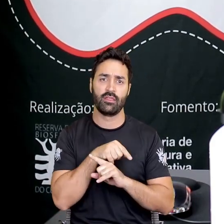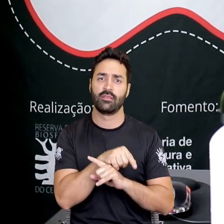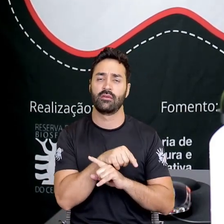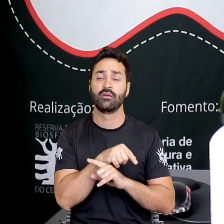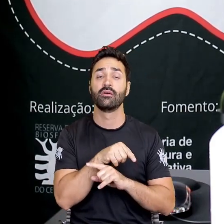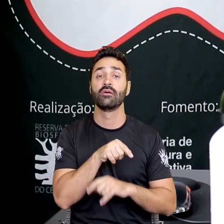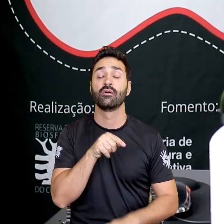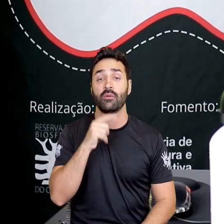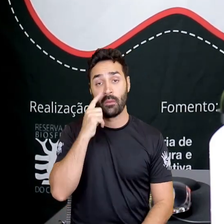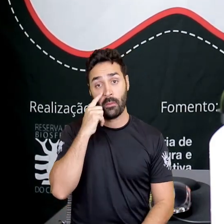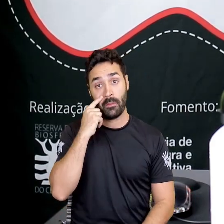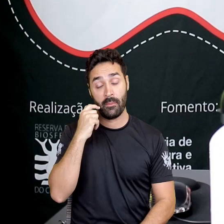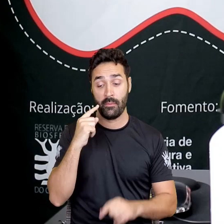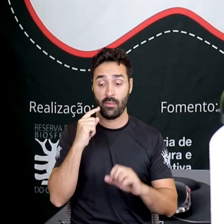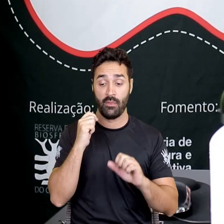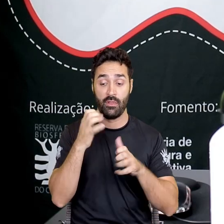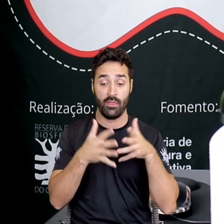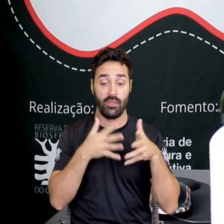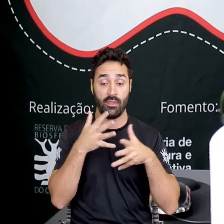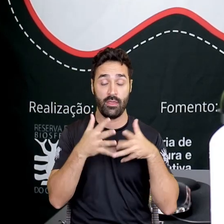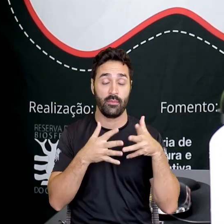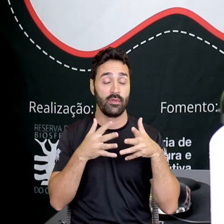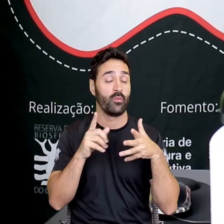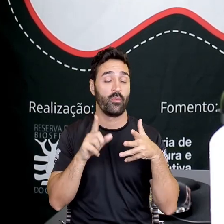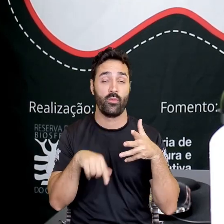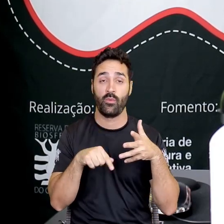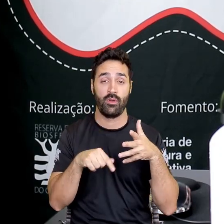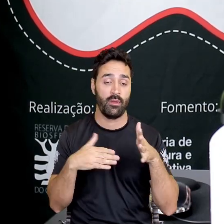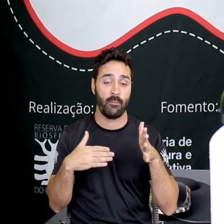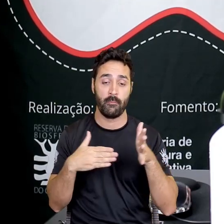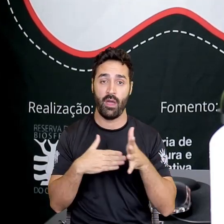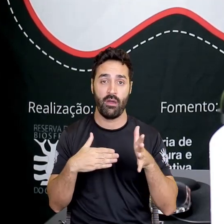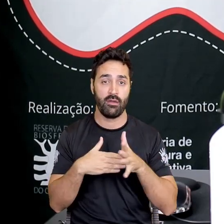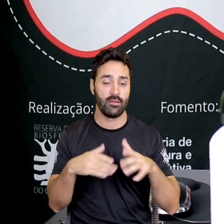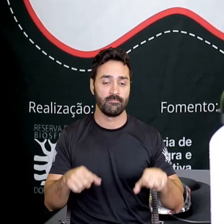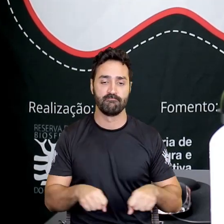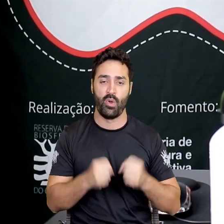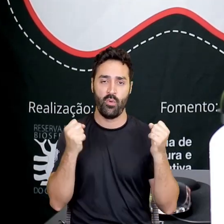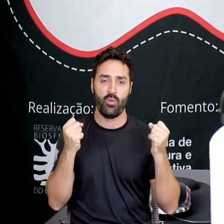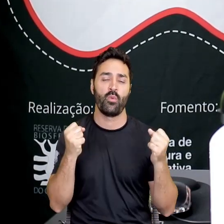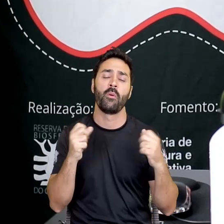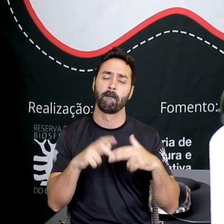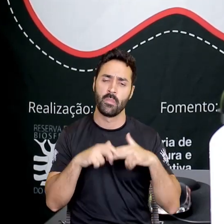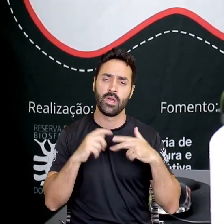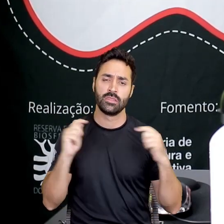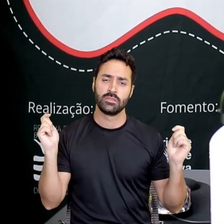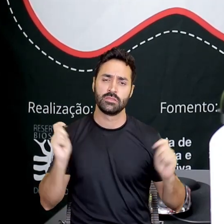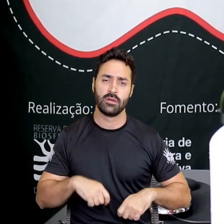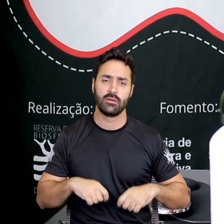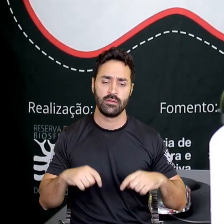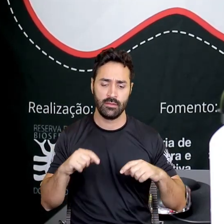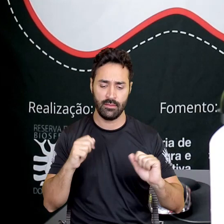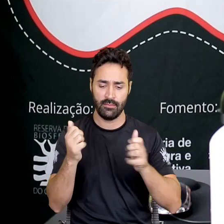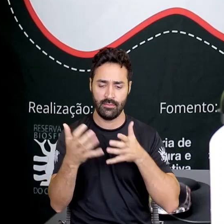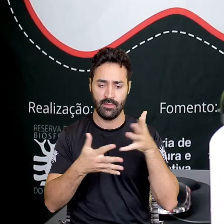sim, serve para quebrar barreiras. Então, ela, sim, traz